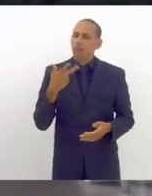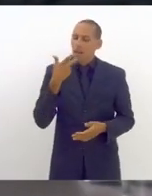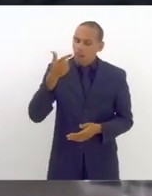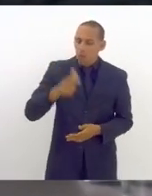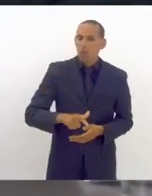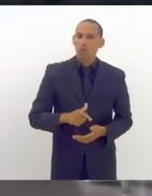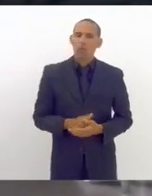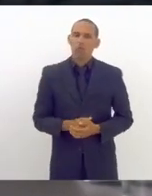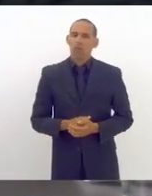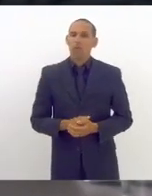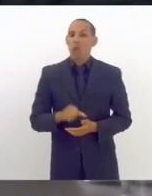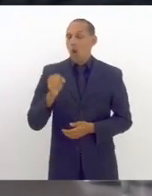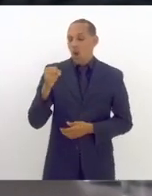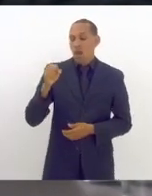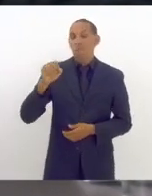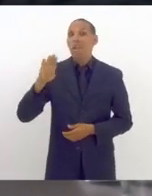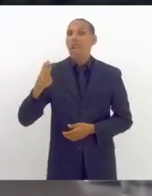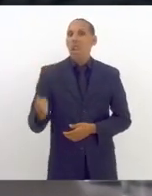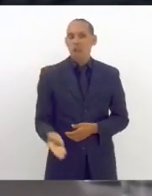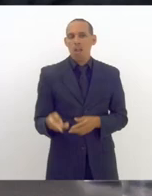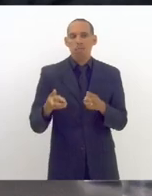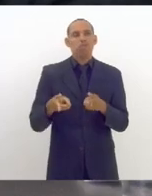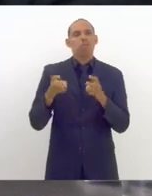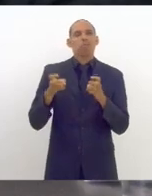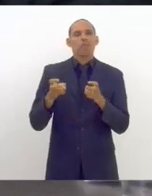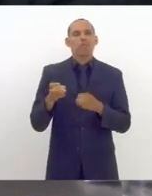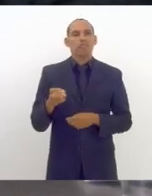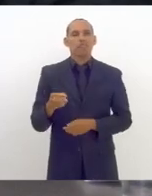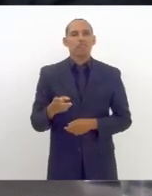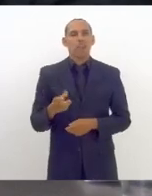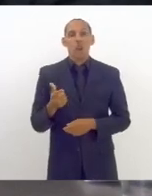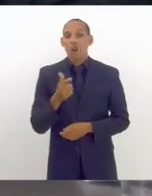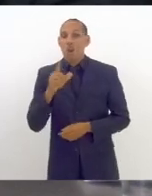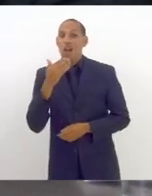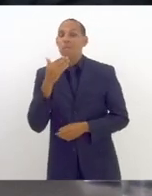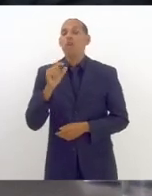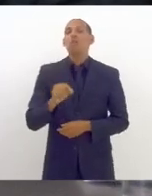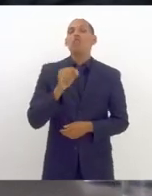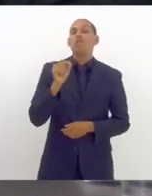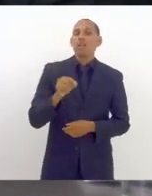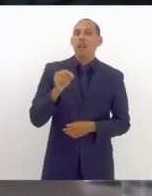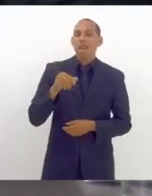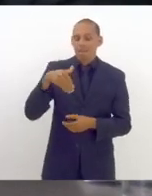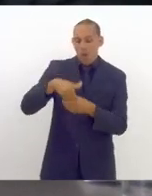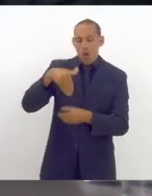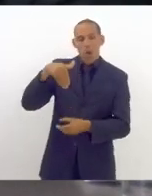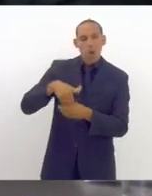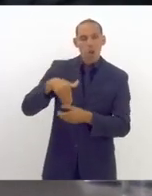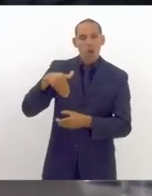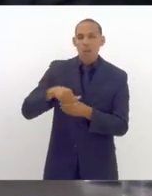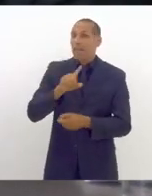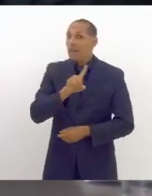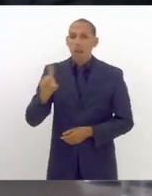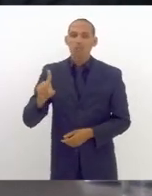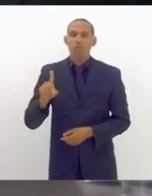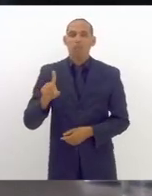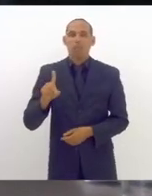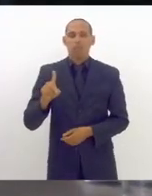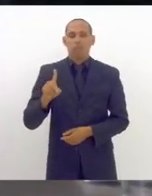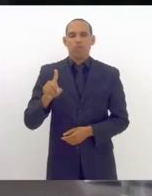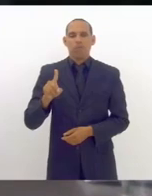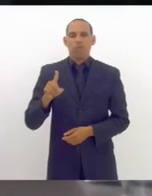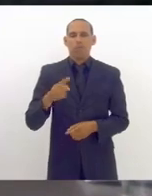que reconhece oito bi tem uma decisão judicial que pede para que a gente não volte essa matéria porque se